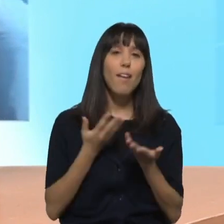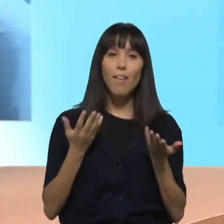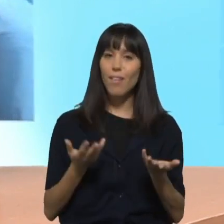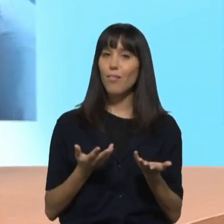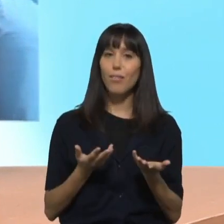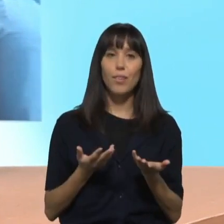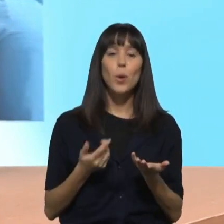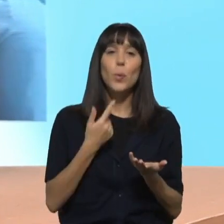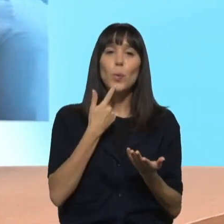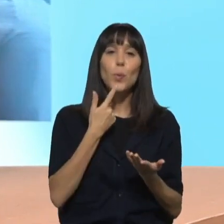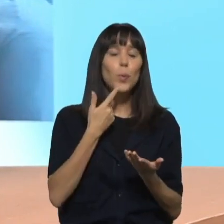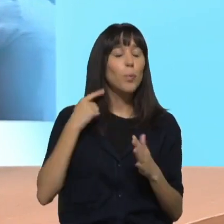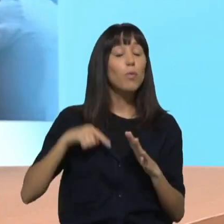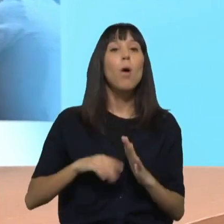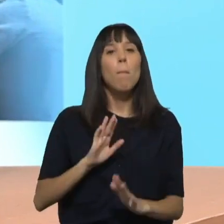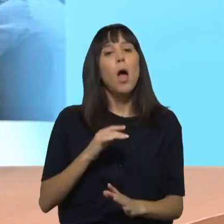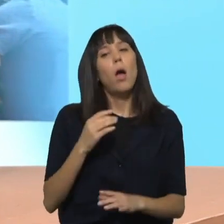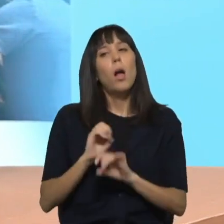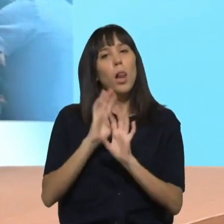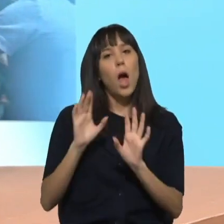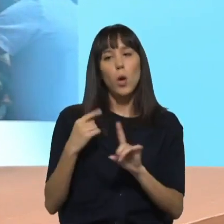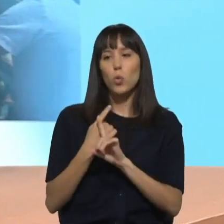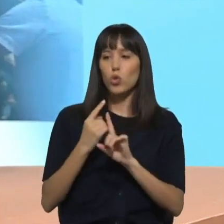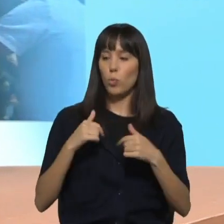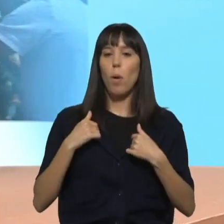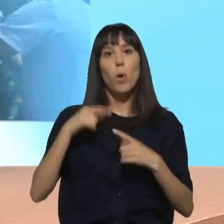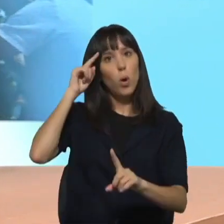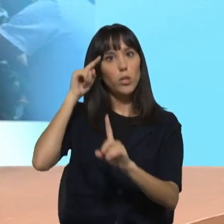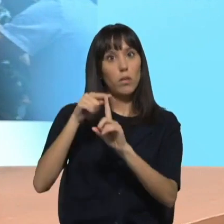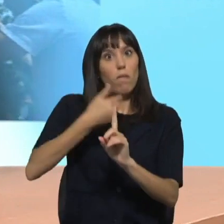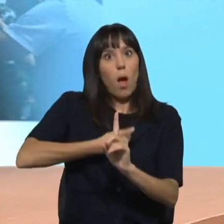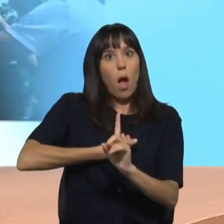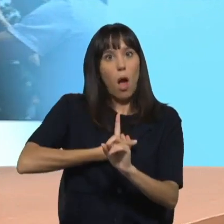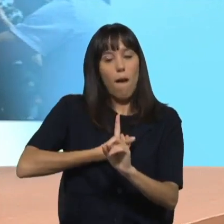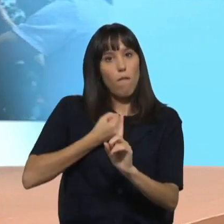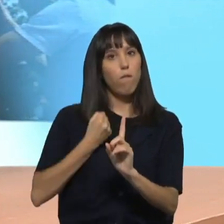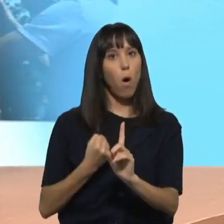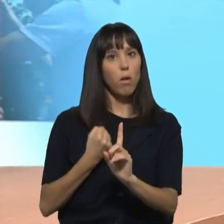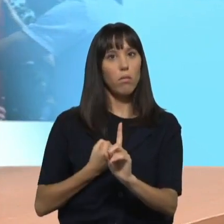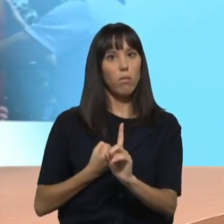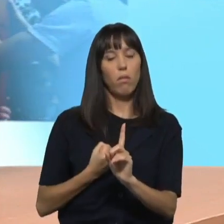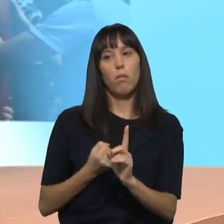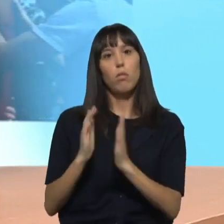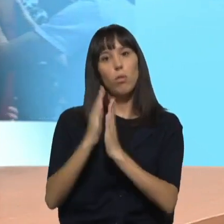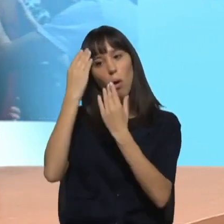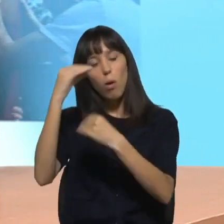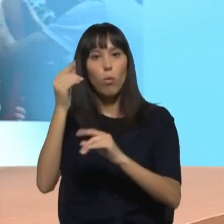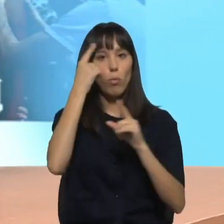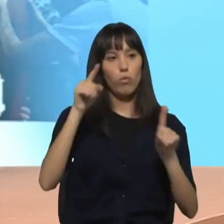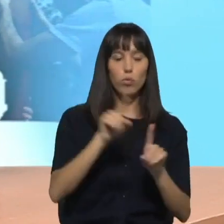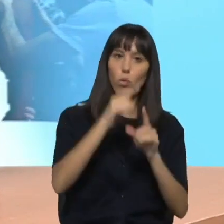muito profunda. Claro que assumia muito a missão, portanto, quando era teólogo e professor,